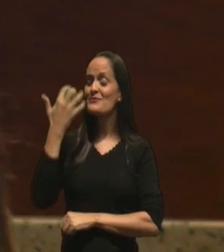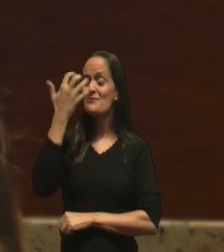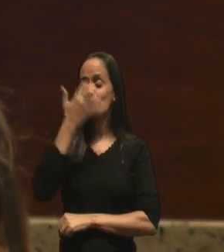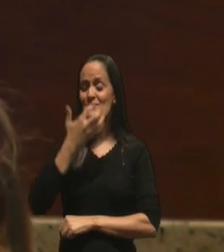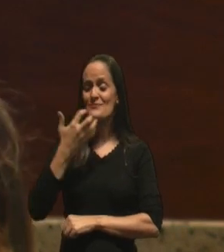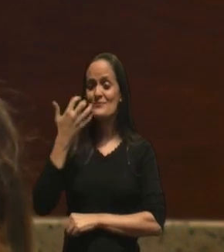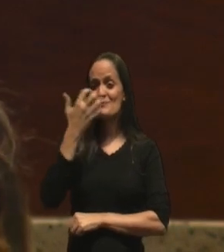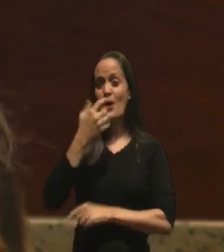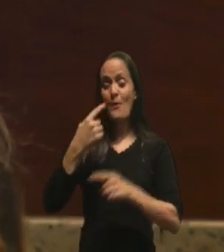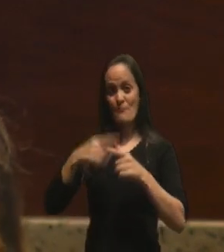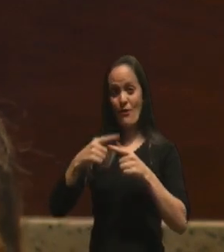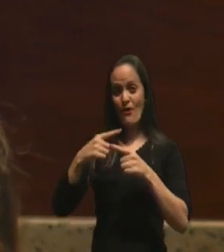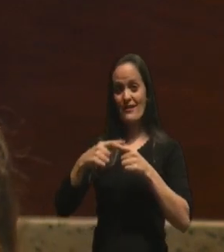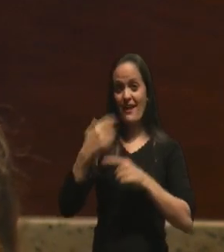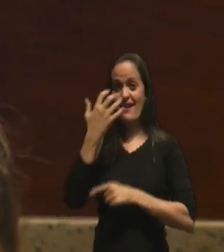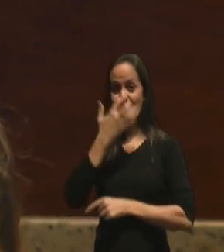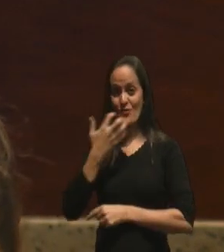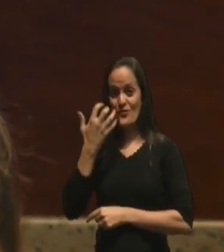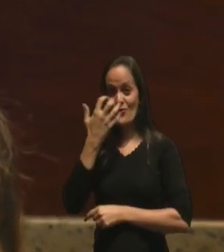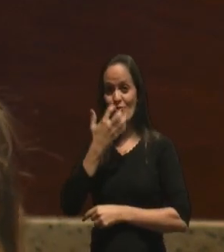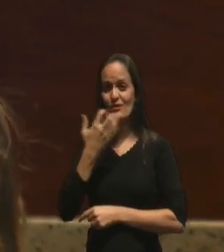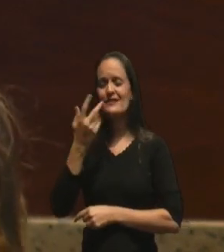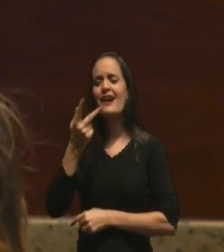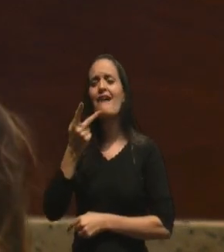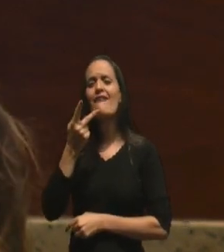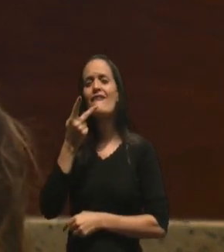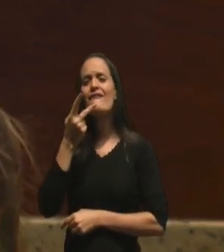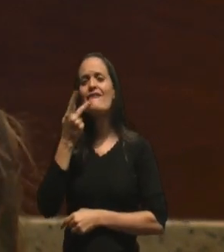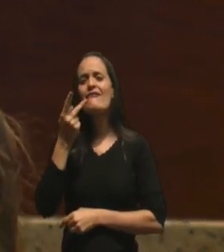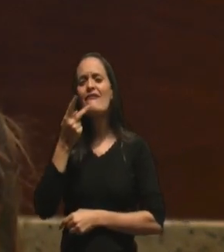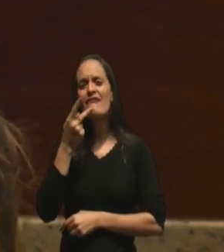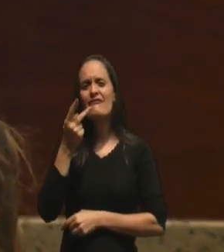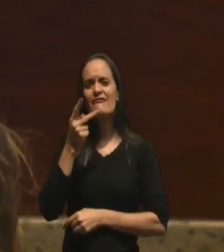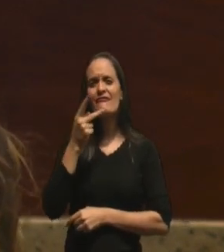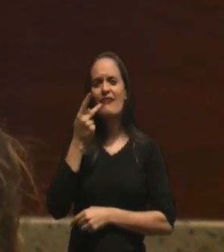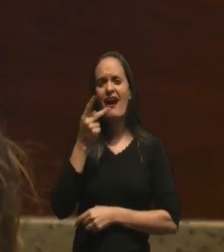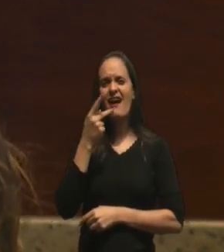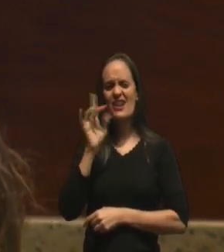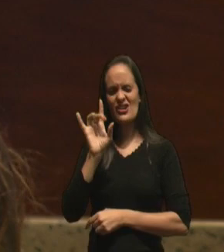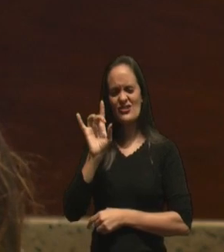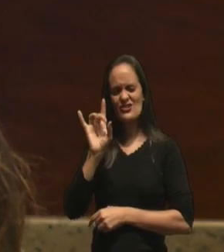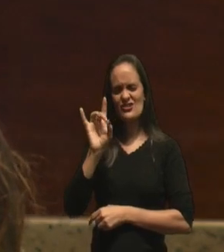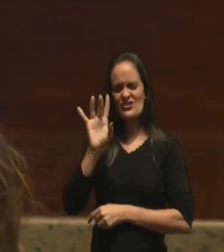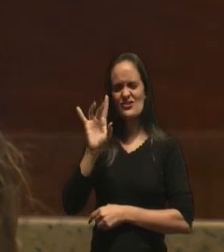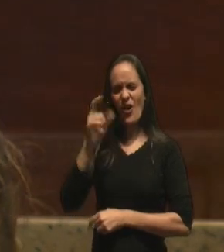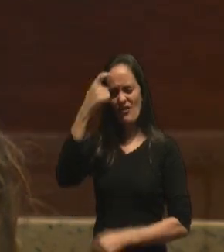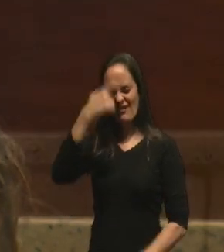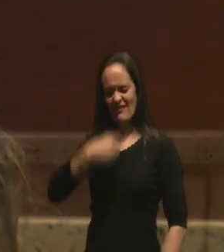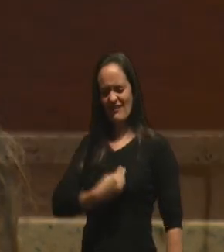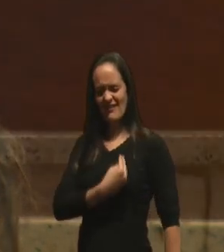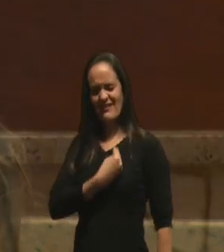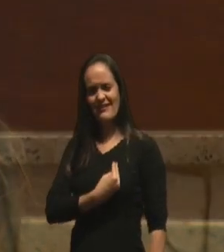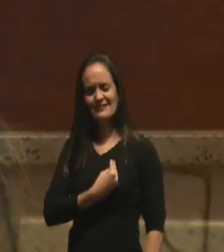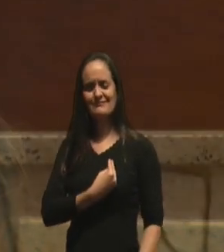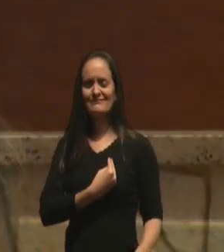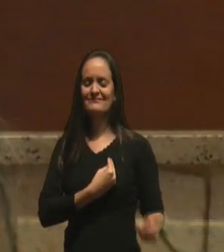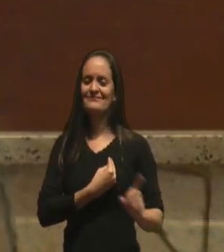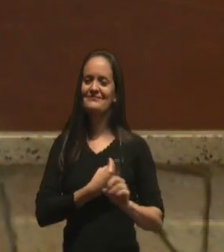canção, pois a música em si não é o que queres de mim.